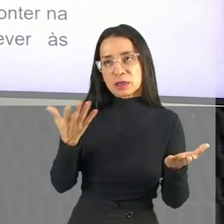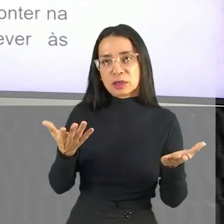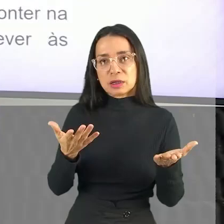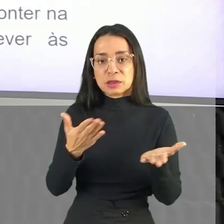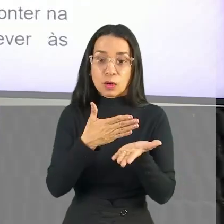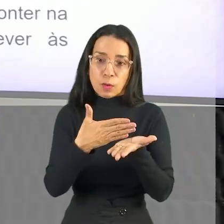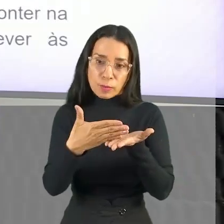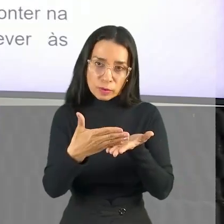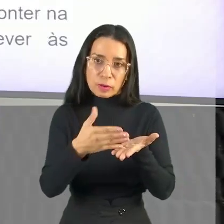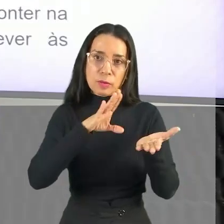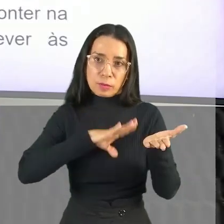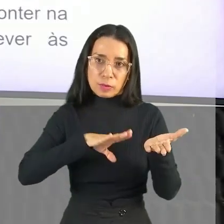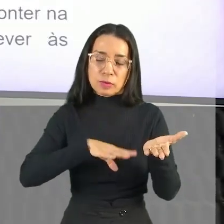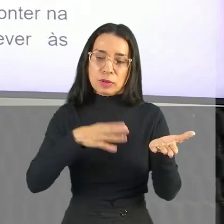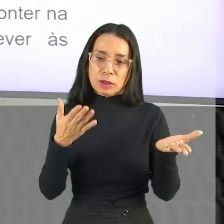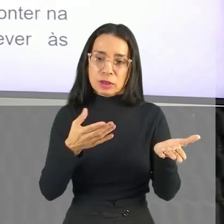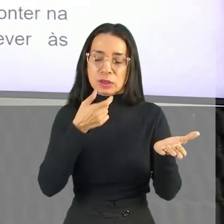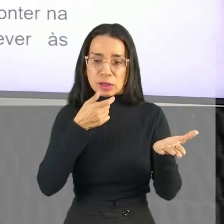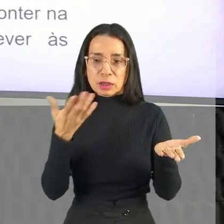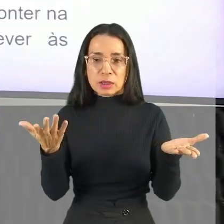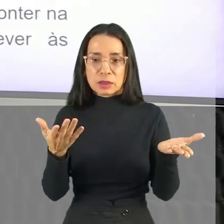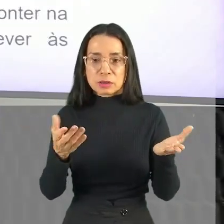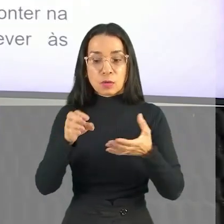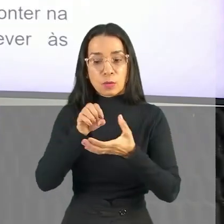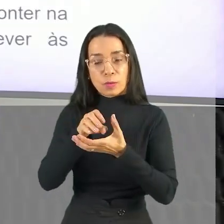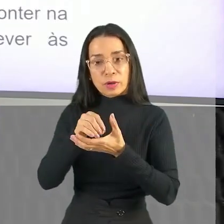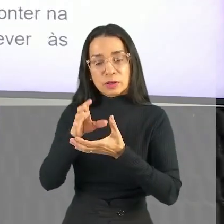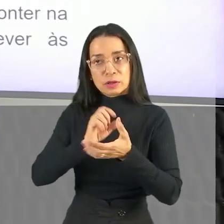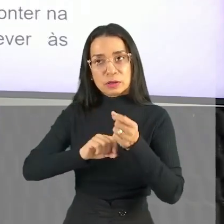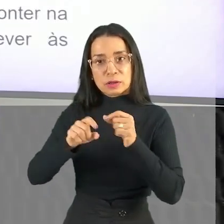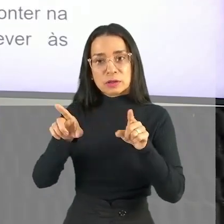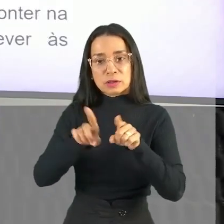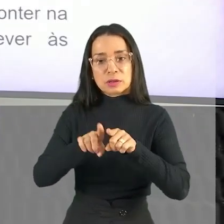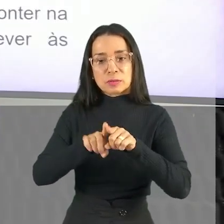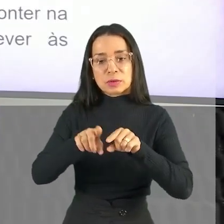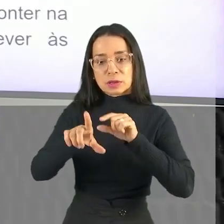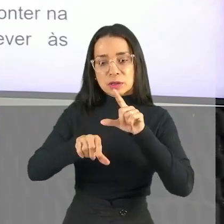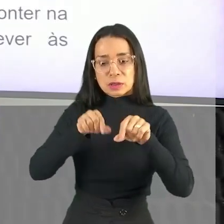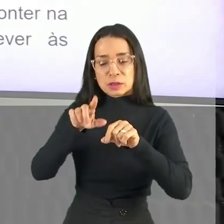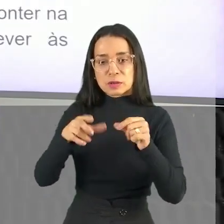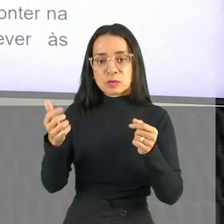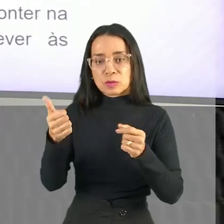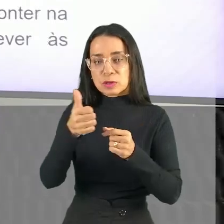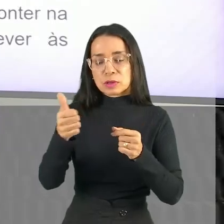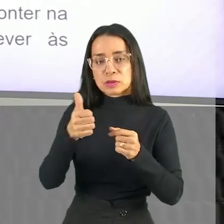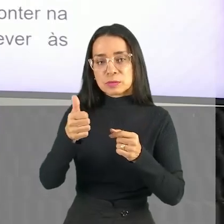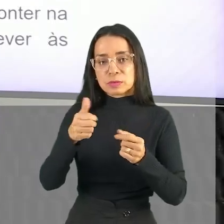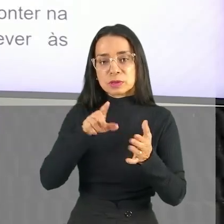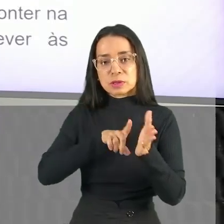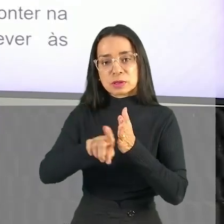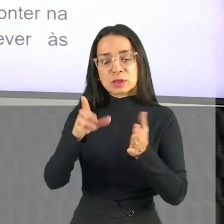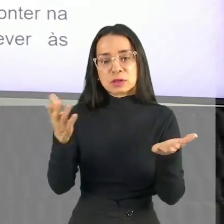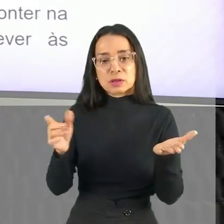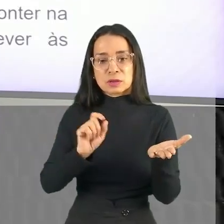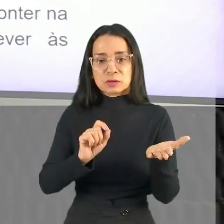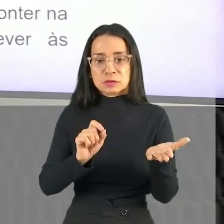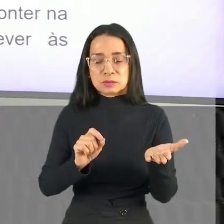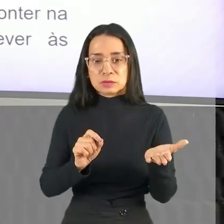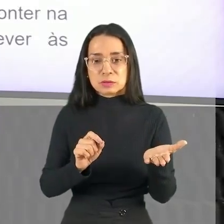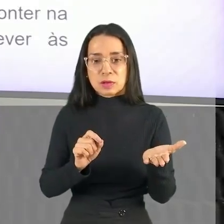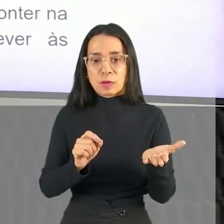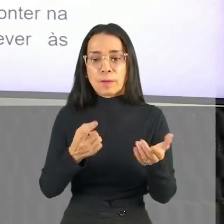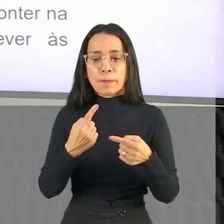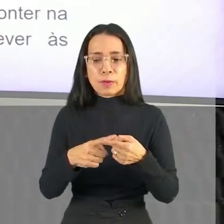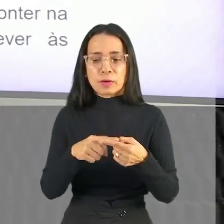também essencial é que você opte por essas primeiras questões, enquanto você está muito nervoso e a adrenalina está no